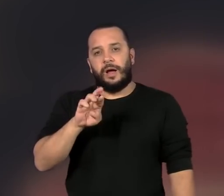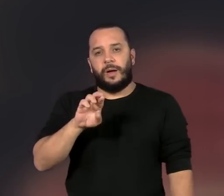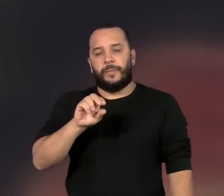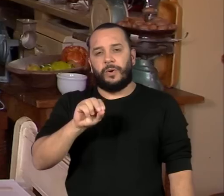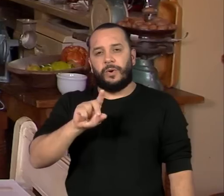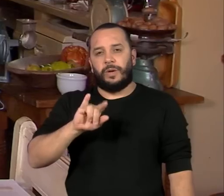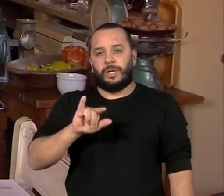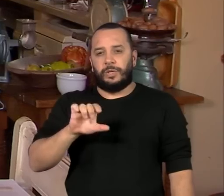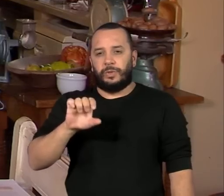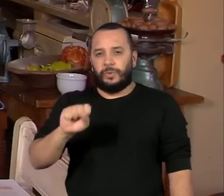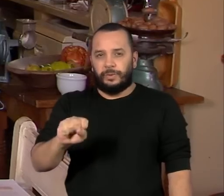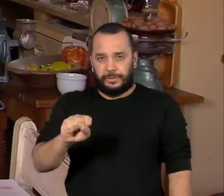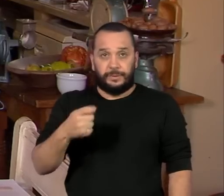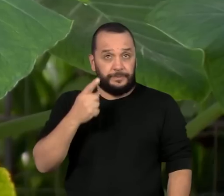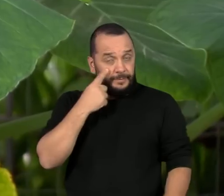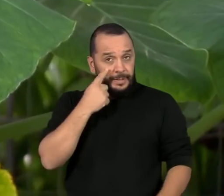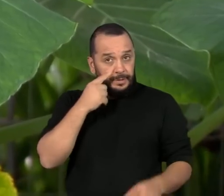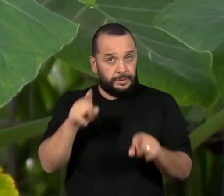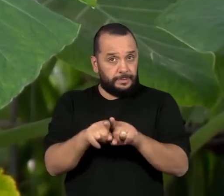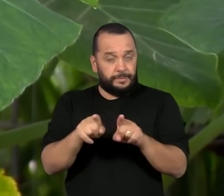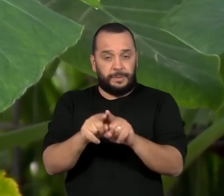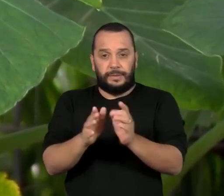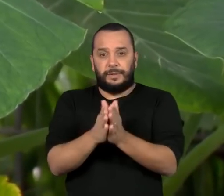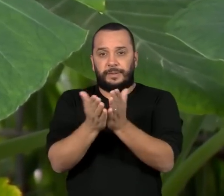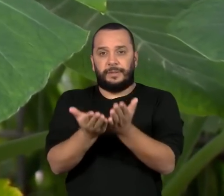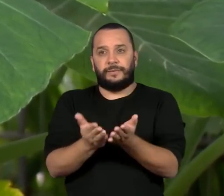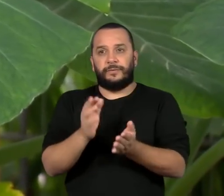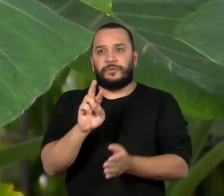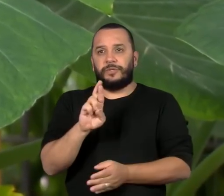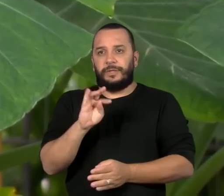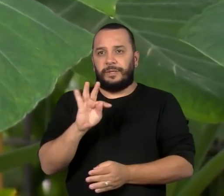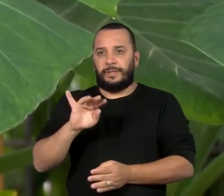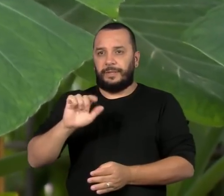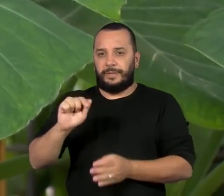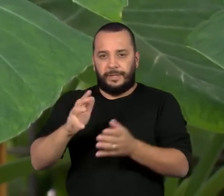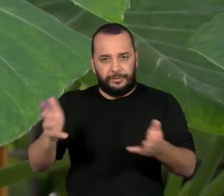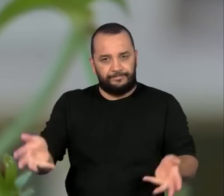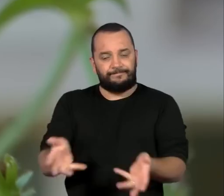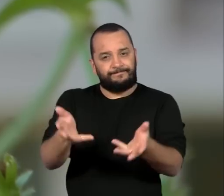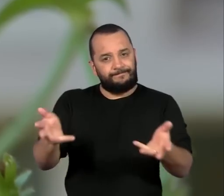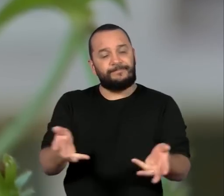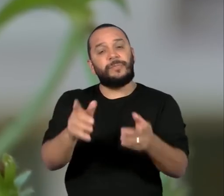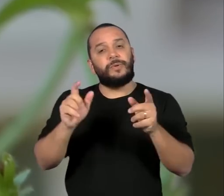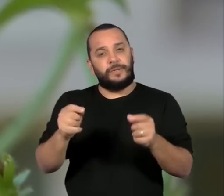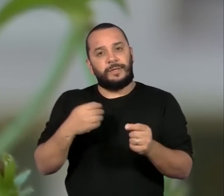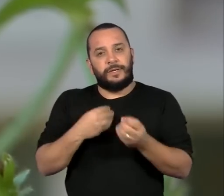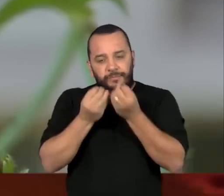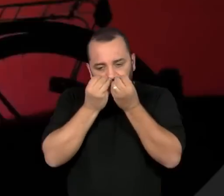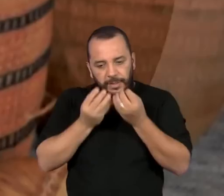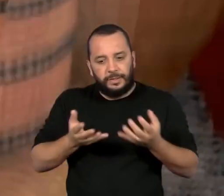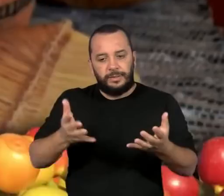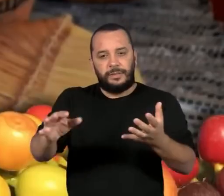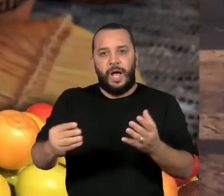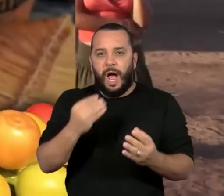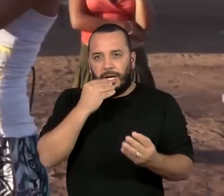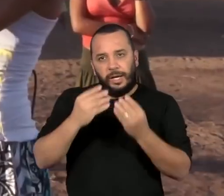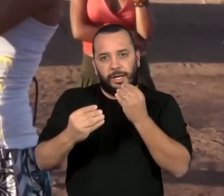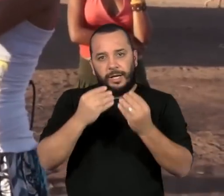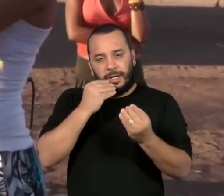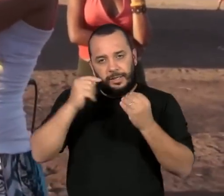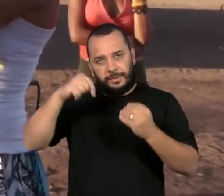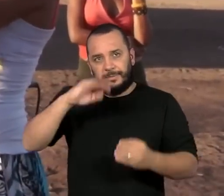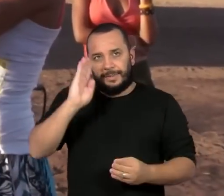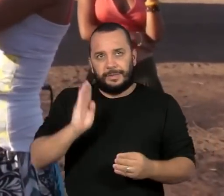Livro inédito de Rita Taraborelli incentiva o cultivo das plantas comestíveis da flora brasileira.